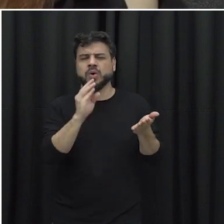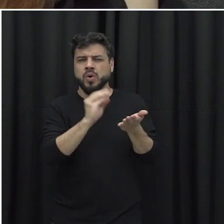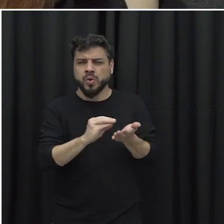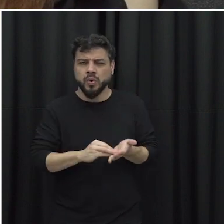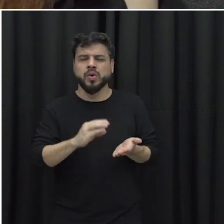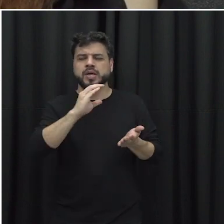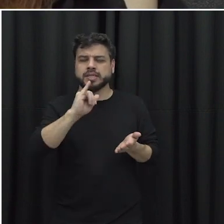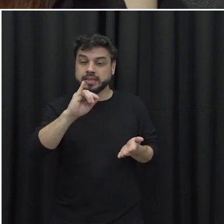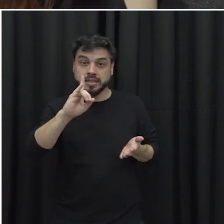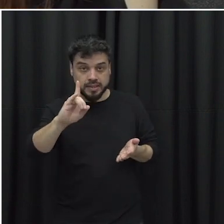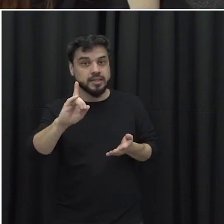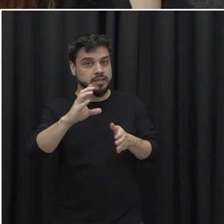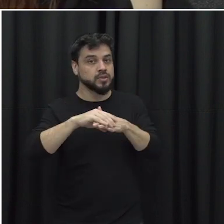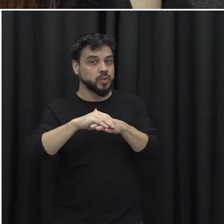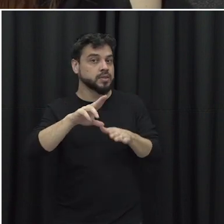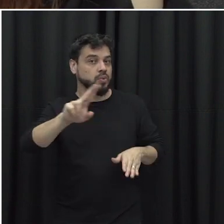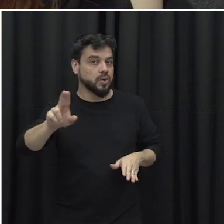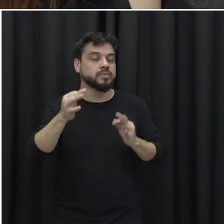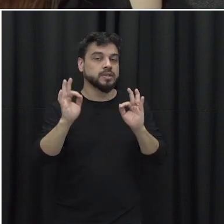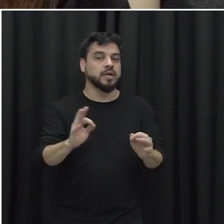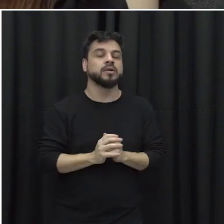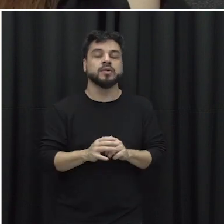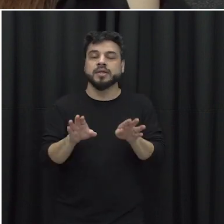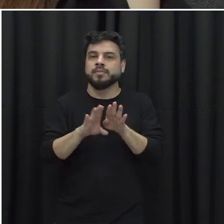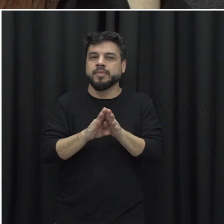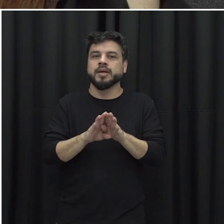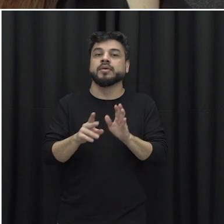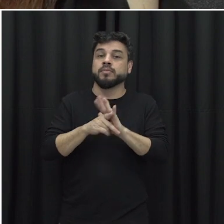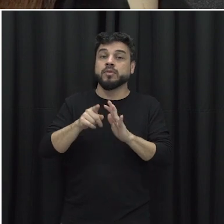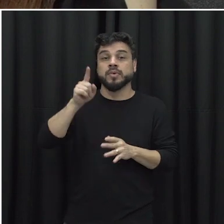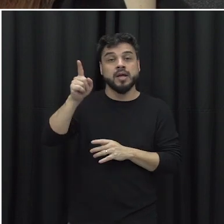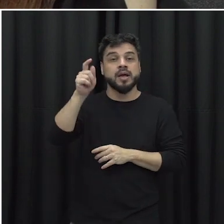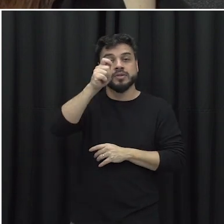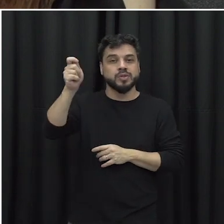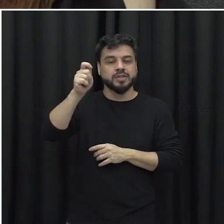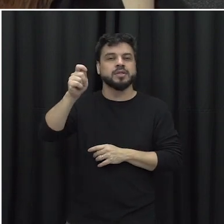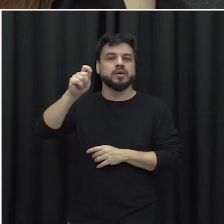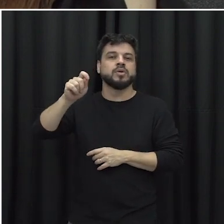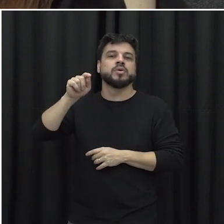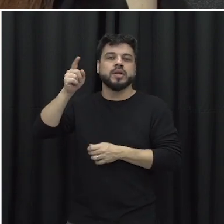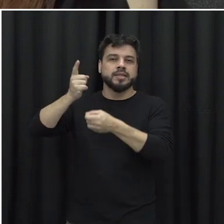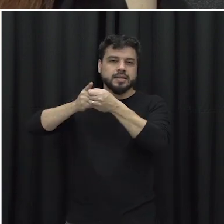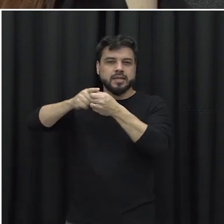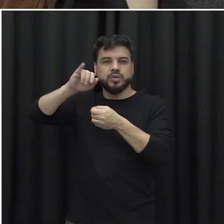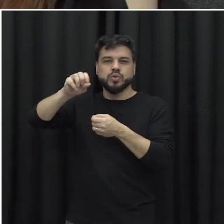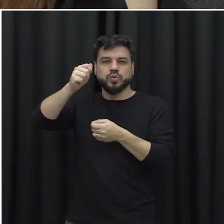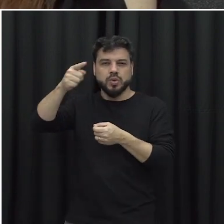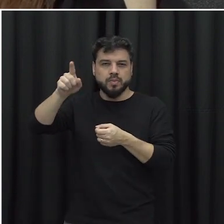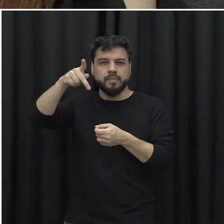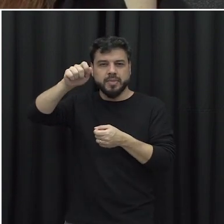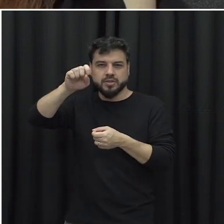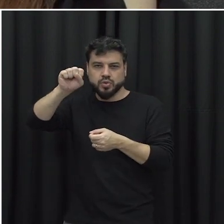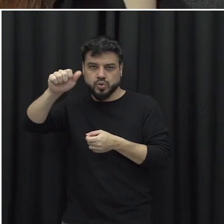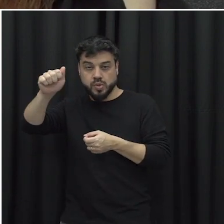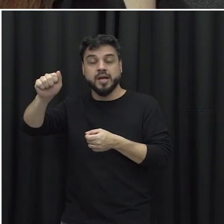encaminhado, ou pela própria Abrace mesmo, que é a Associação lá de João Pessoa, que eles também têm a medicação com o THC